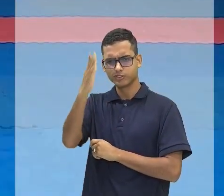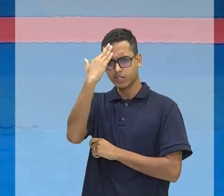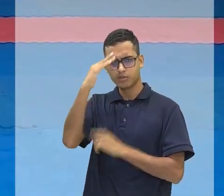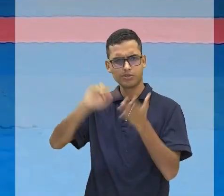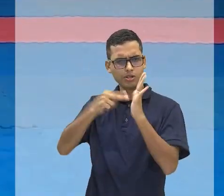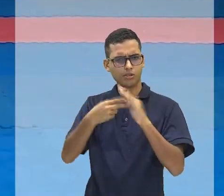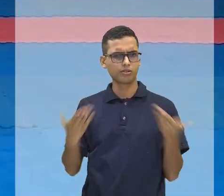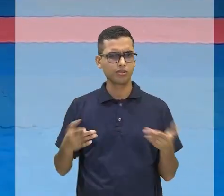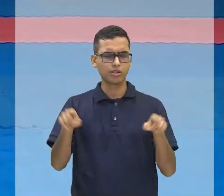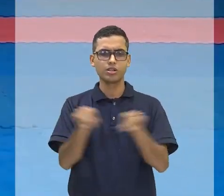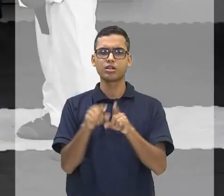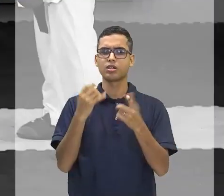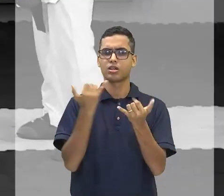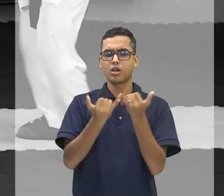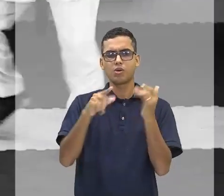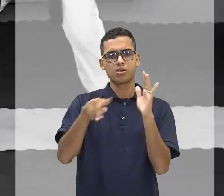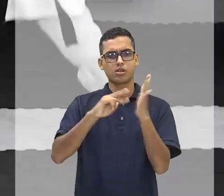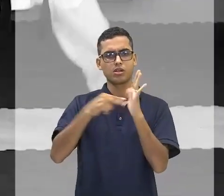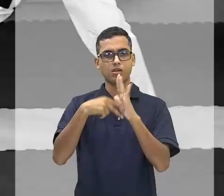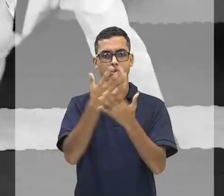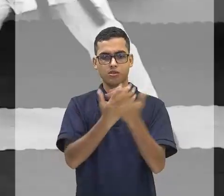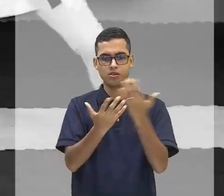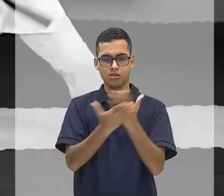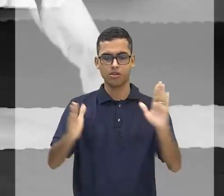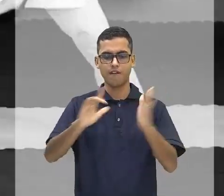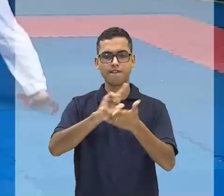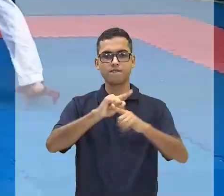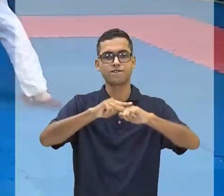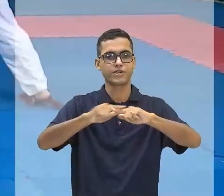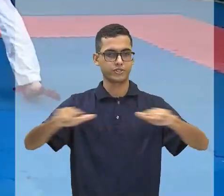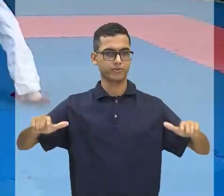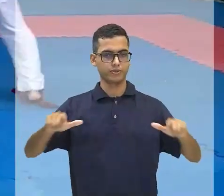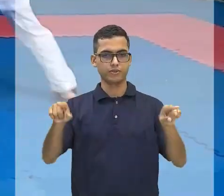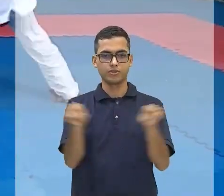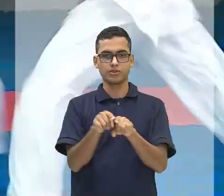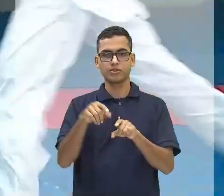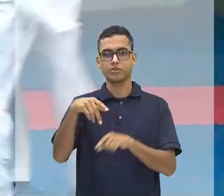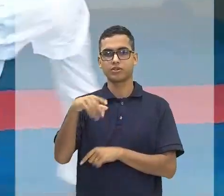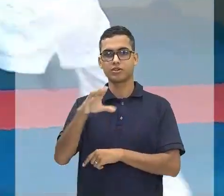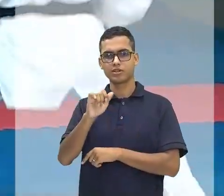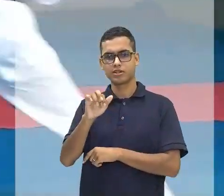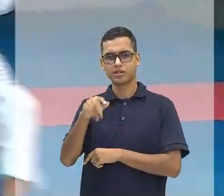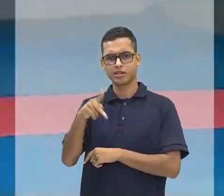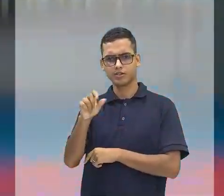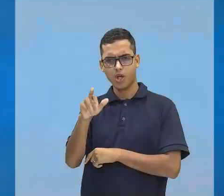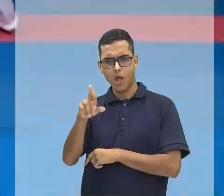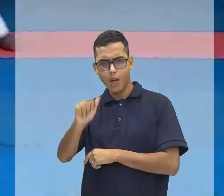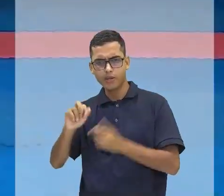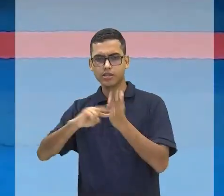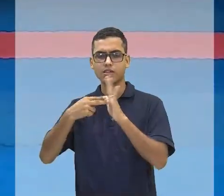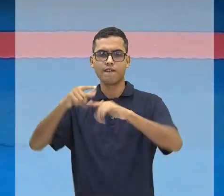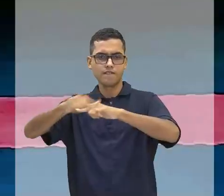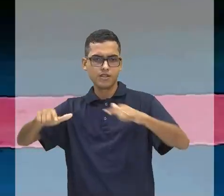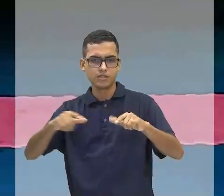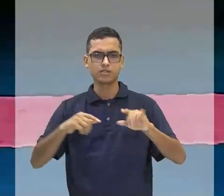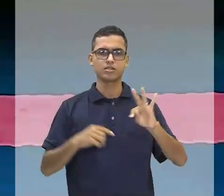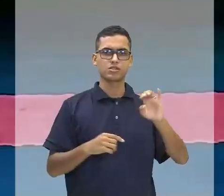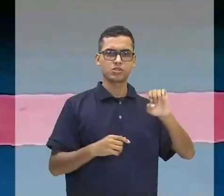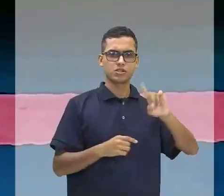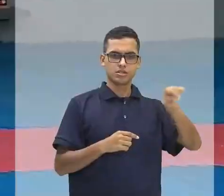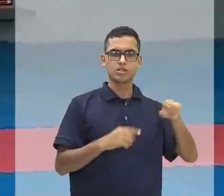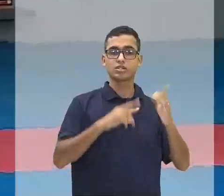o mesmo que mãos vazias. Kara corresponde a vazio, enquanto T significa mão.